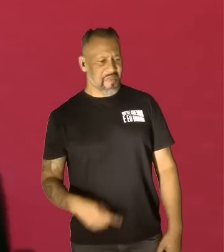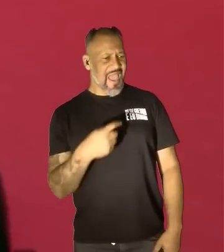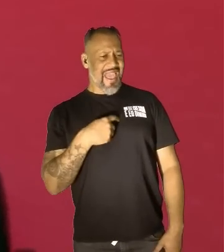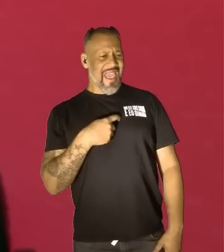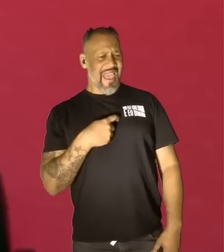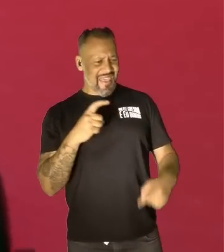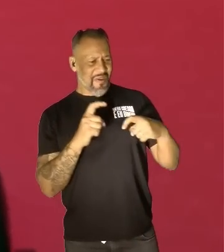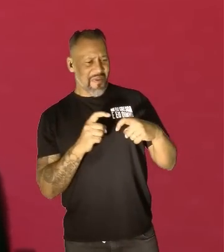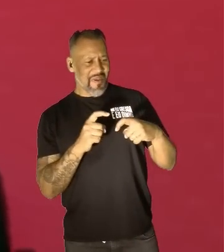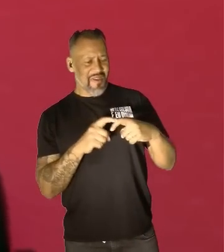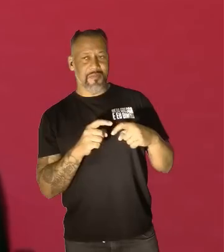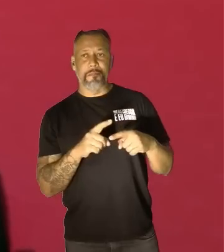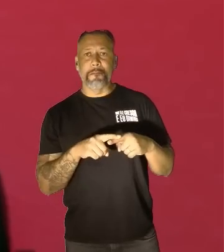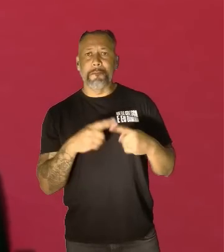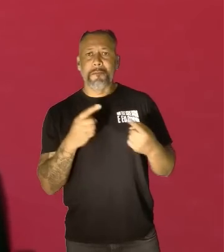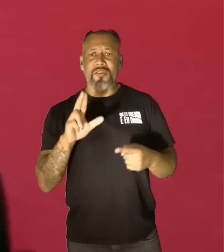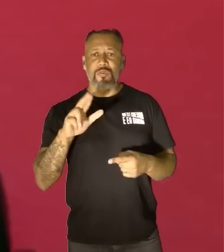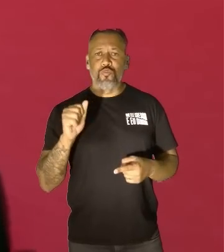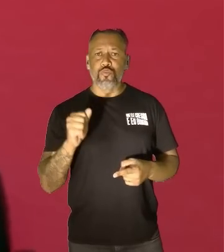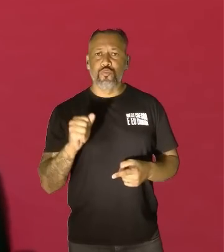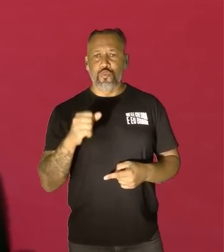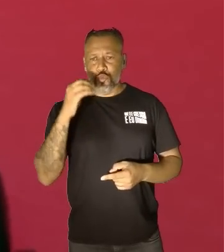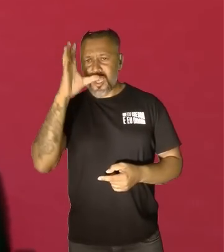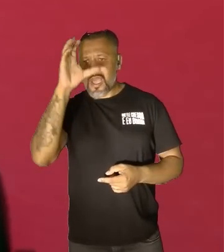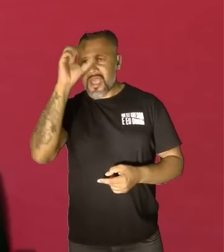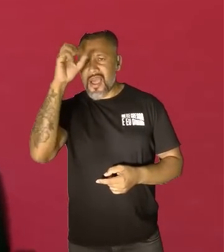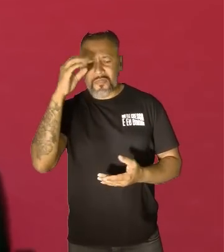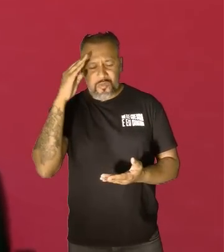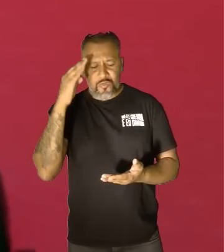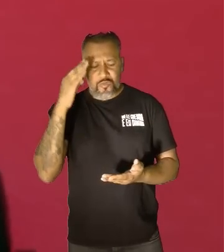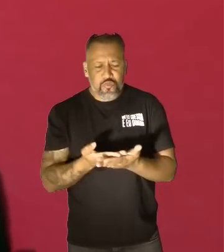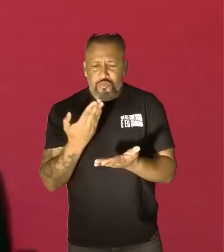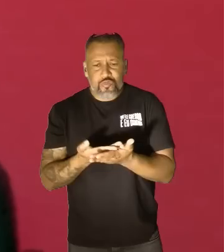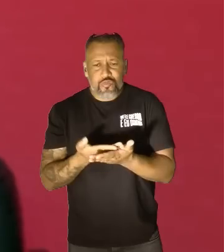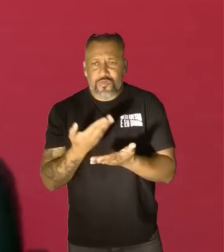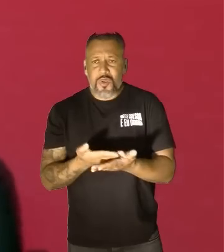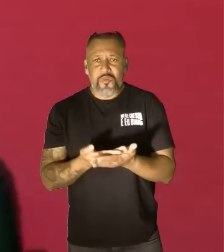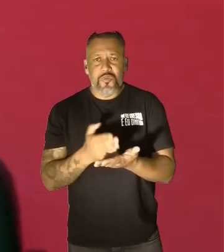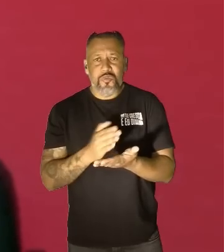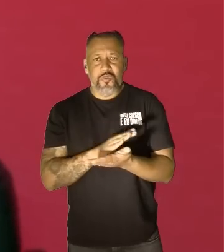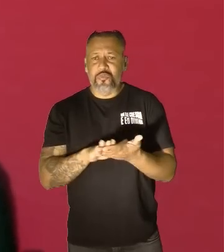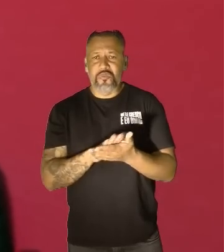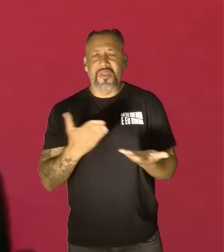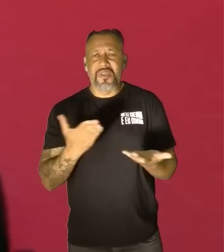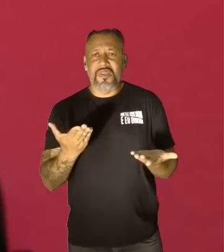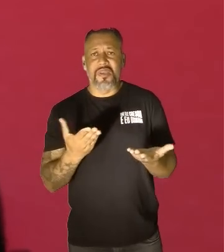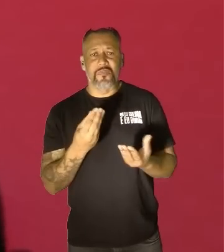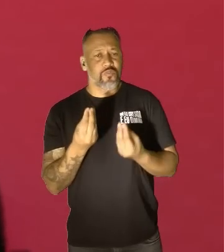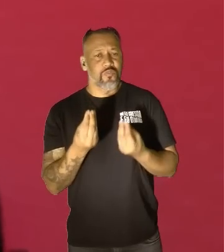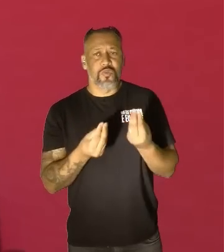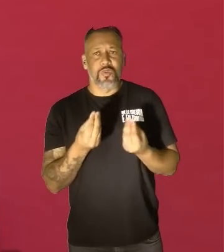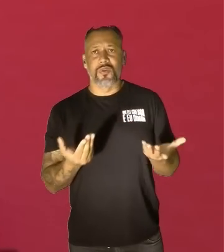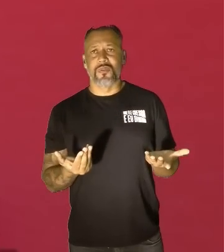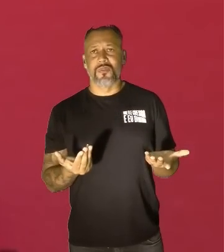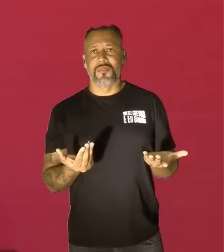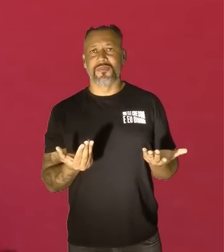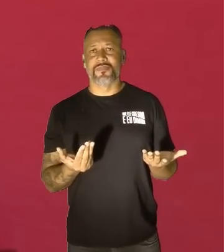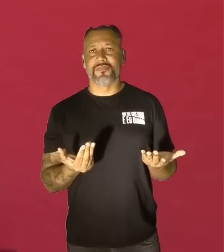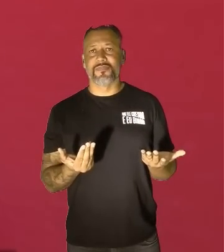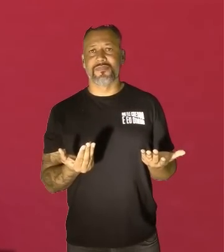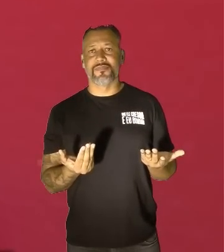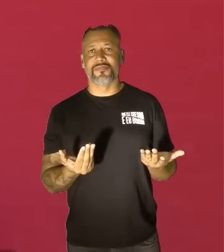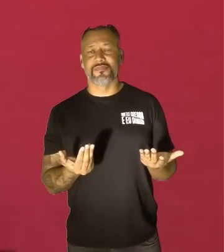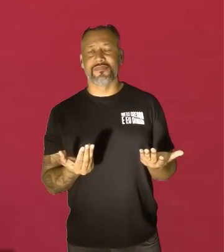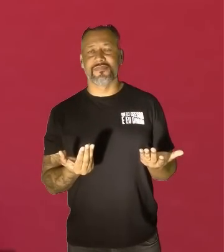aprender medicina. É a mesma coisa que eu pegar uma lousa e começar a dizer, você é analfabeto? Espera aí que eu vou te ensinar a escrever e a ler, só que eu também não sei.